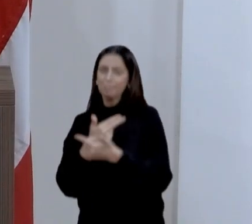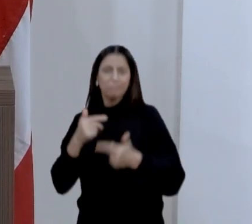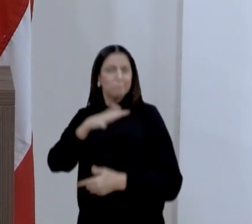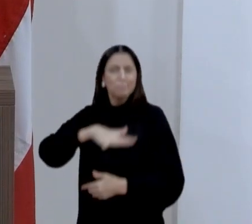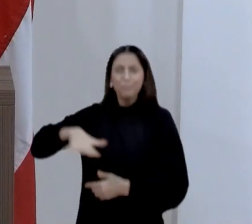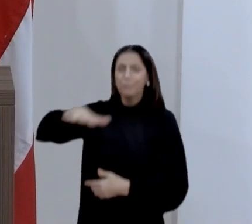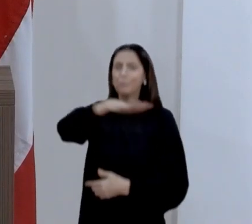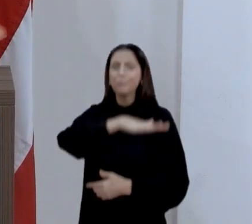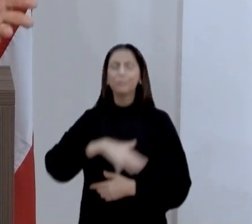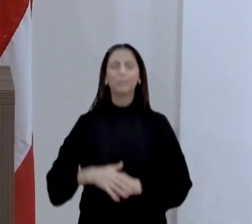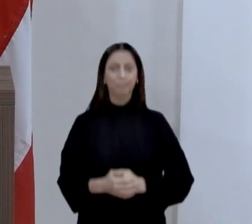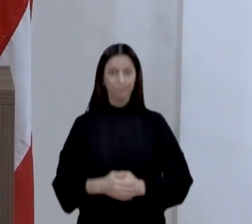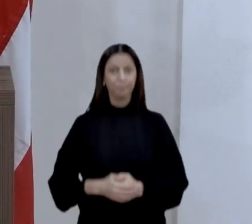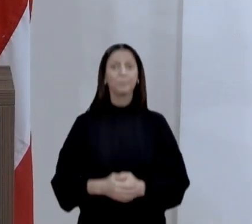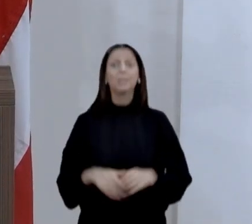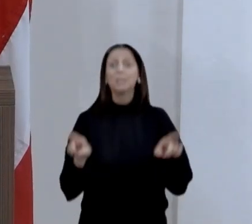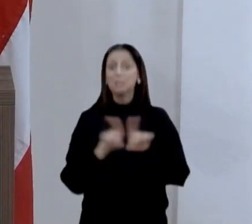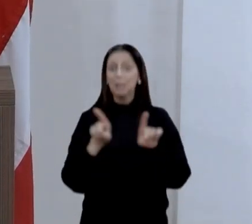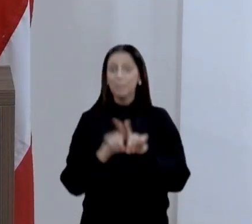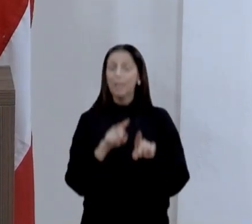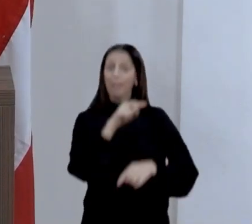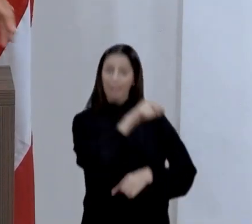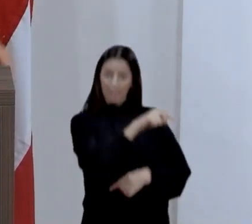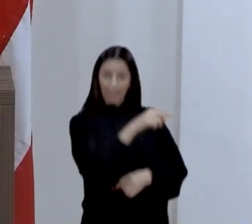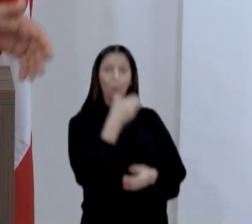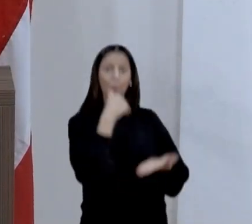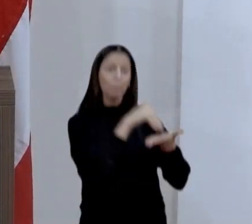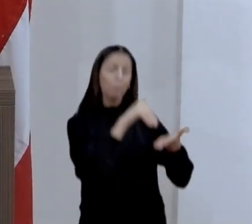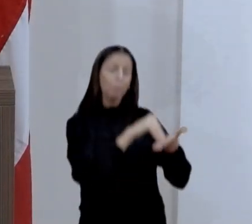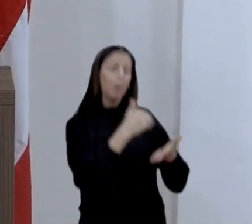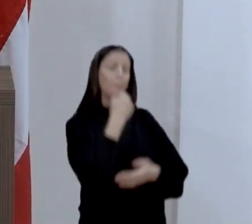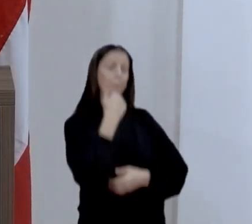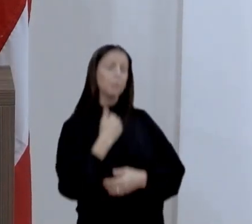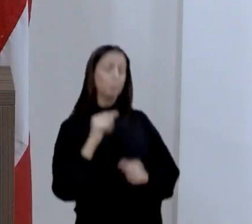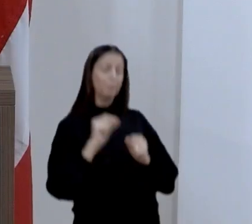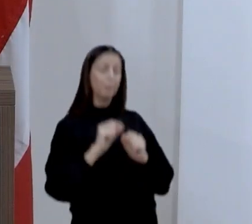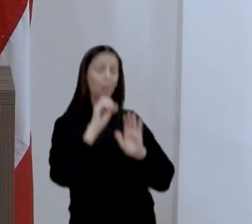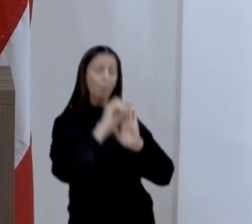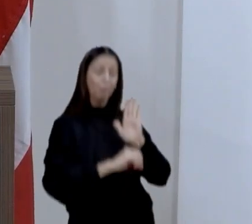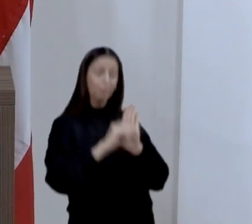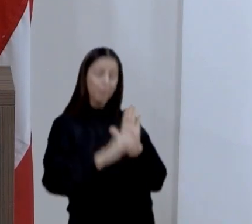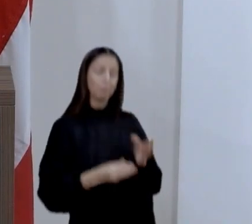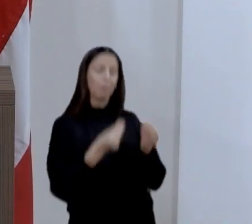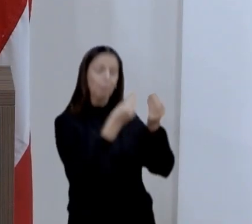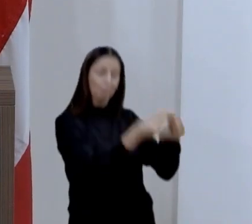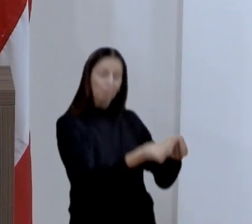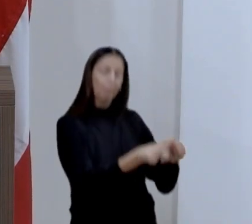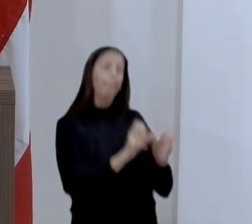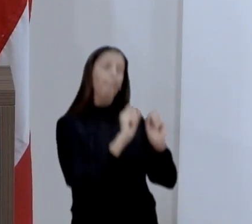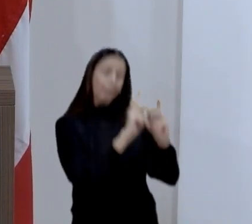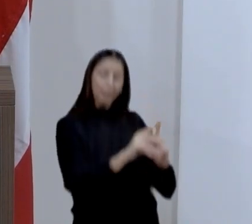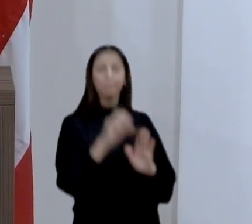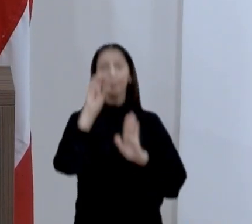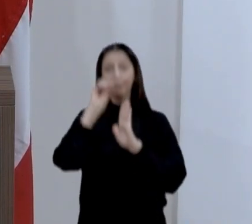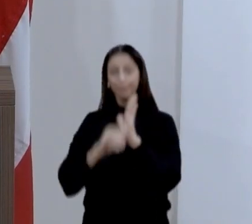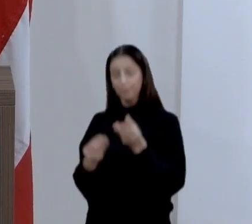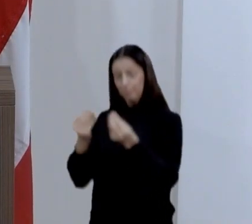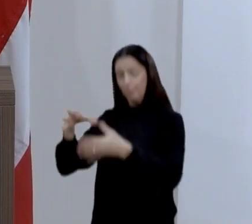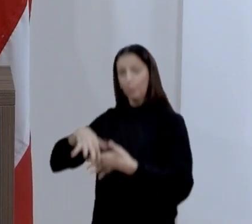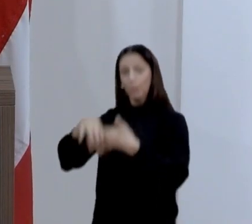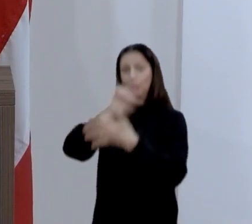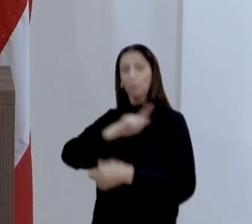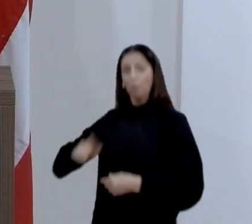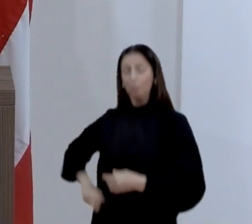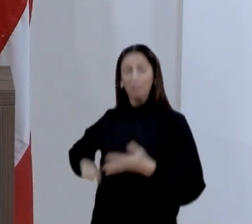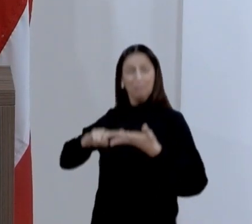sobre os ofícios, né, porque o secretário pediu, faça os ofícios, vereador, manda para a gente. Mandei cópia para o líder do governo, de ruas que sempre receberam manutenção, rua Gervásio